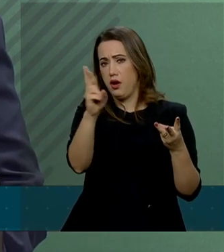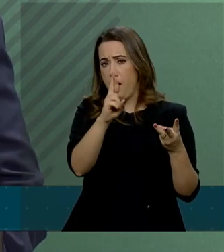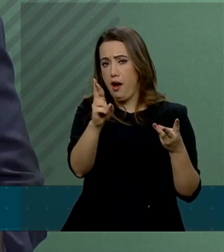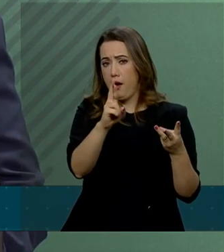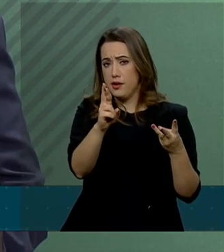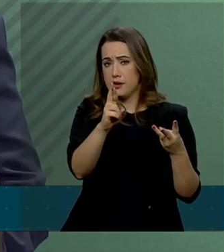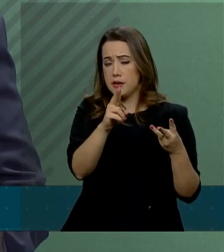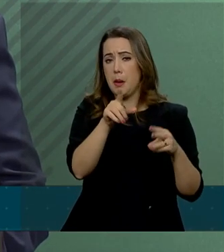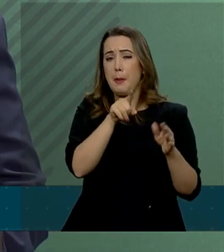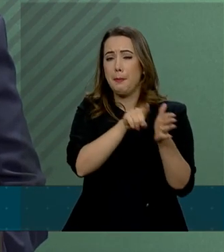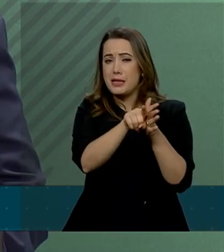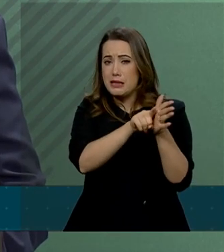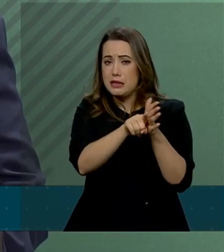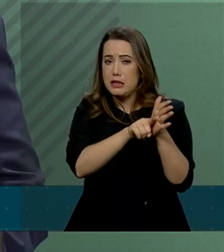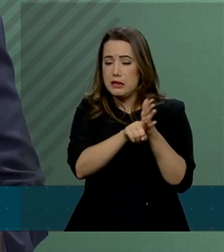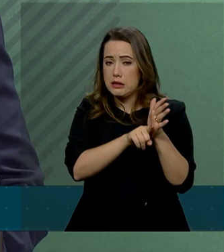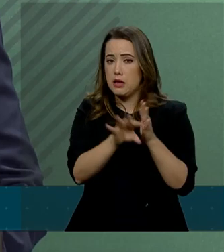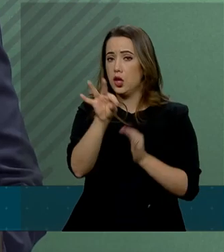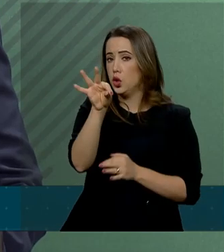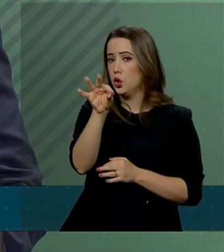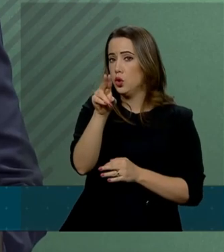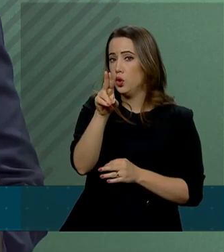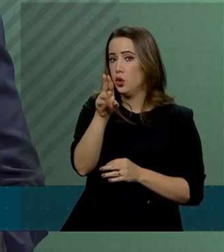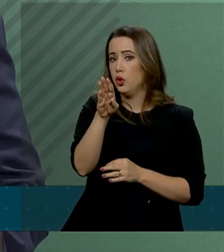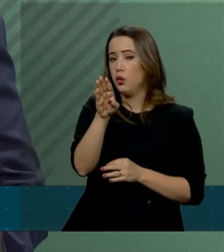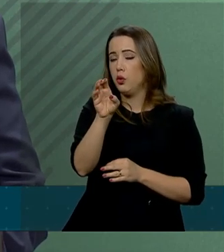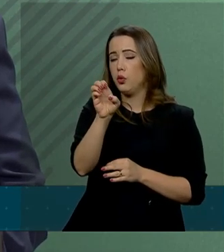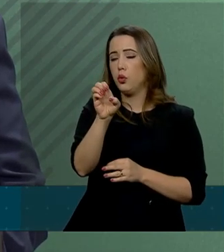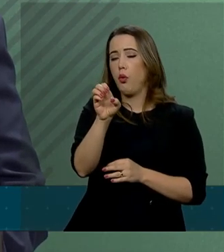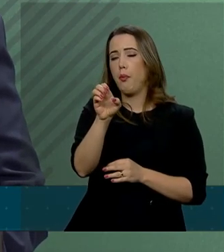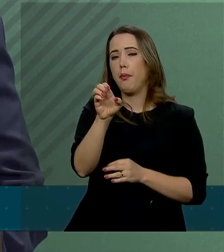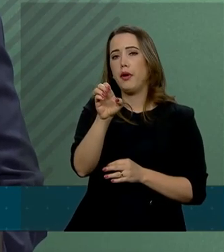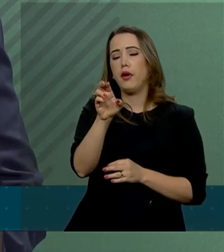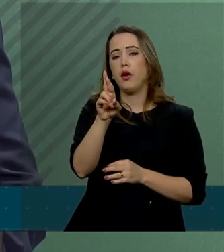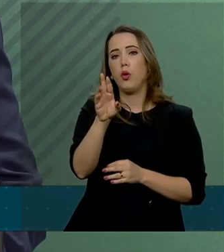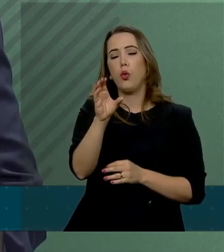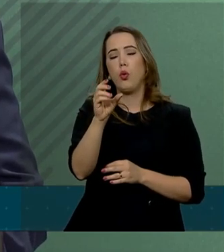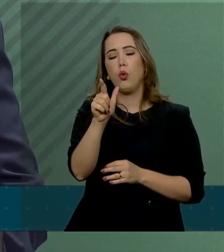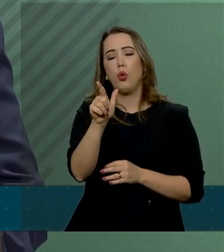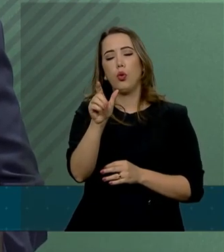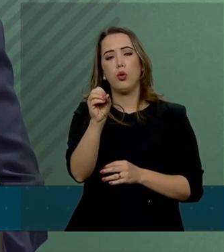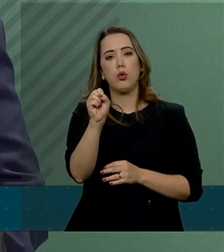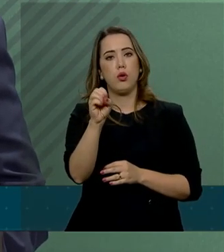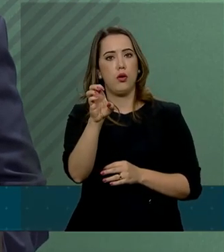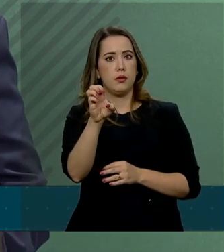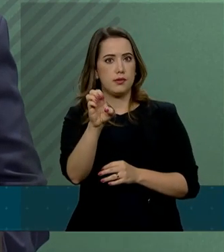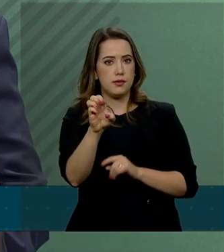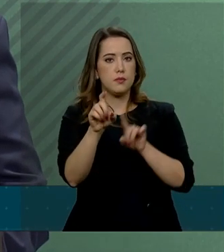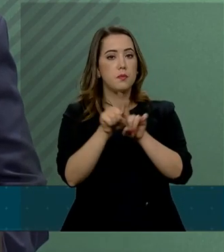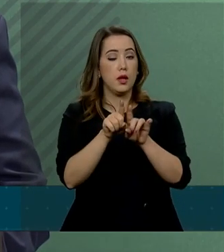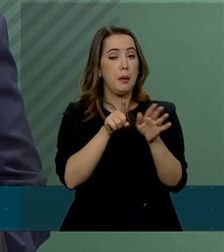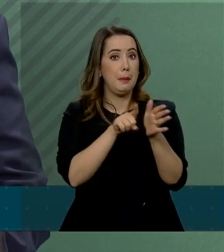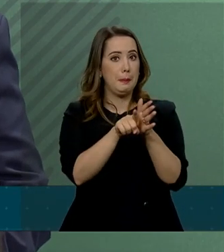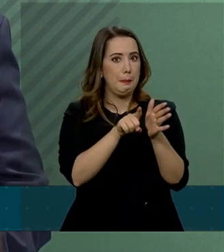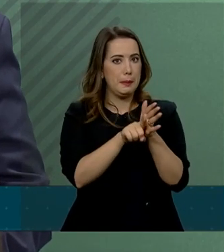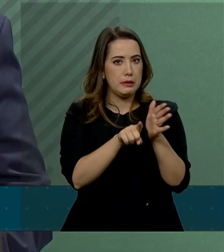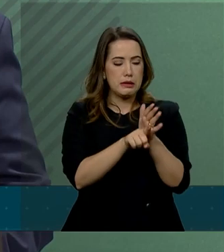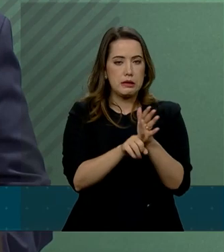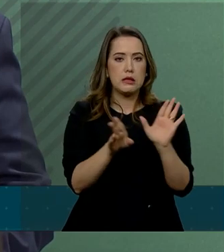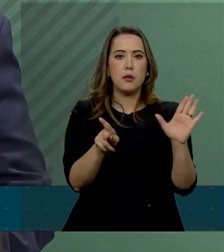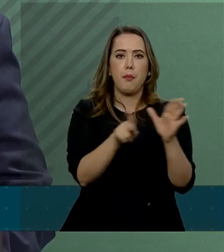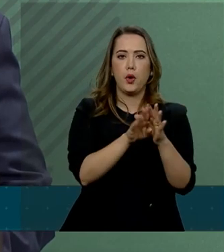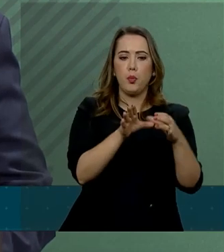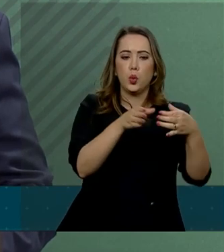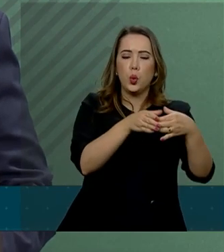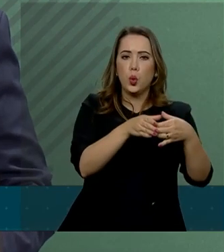econômico de brasil rússia china e áfrica do sul esse é o maior